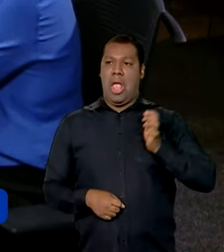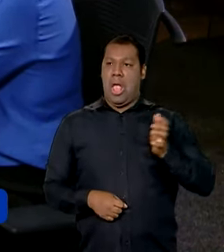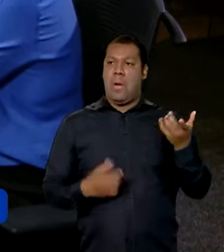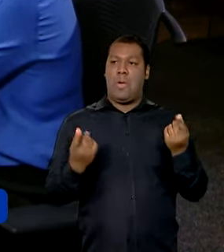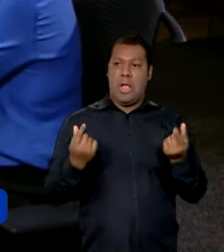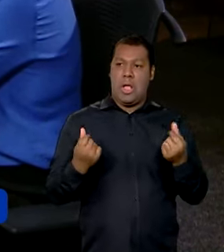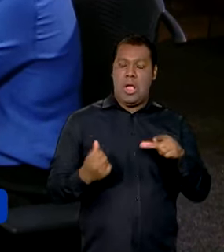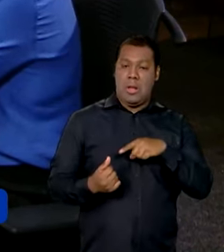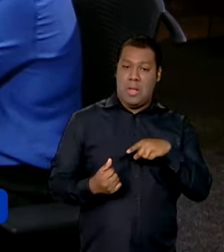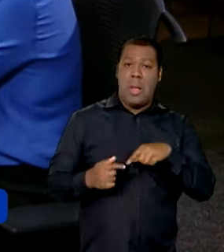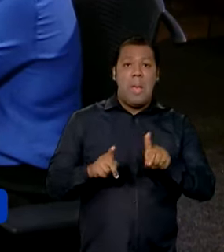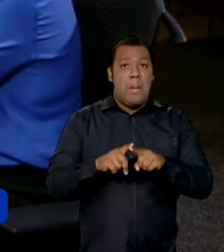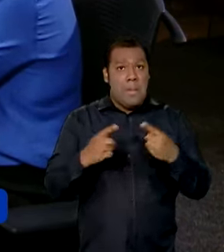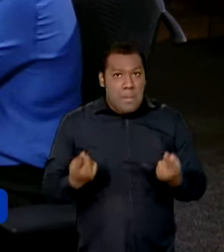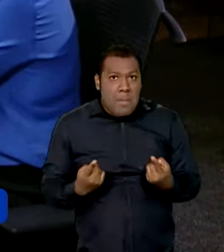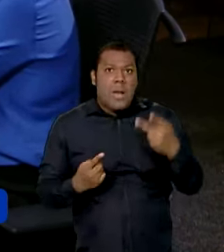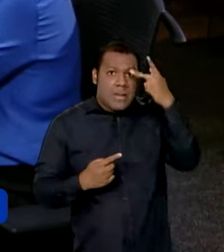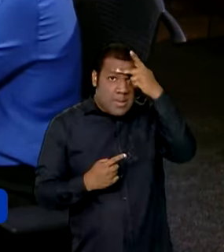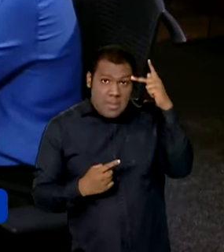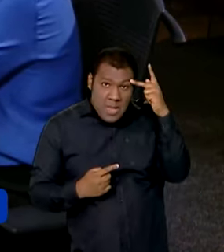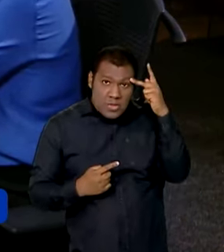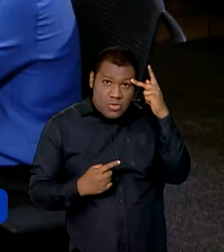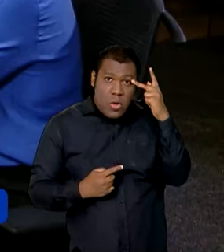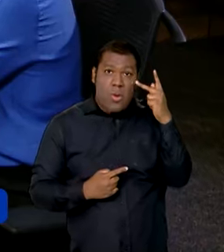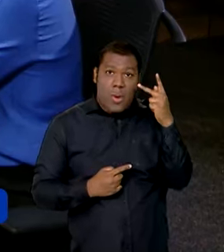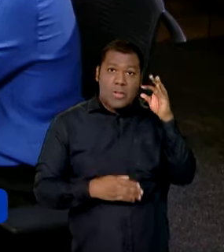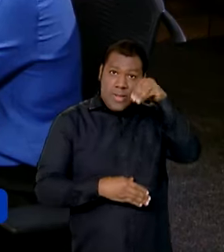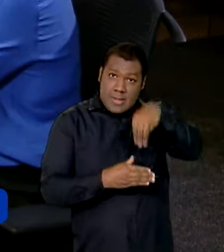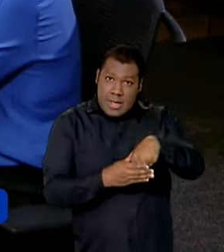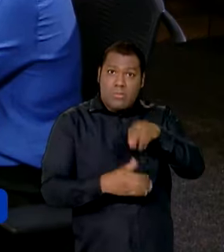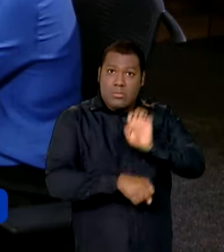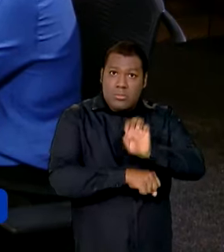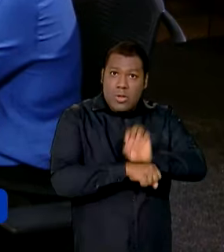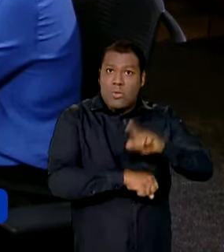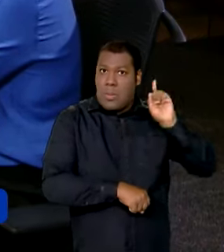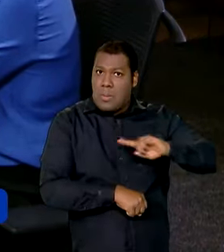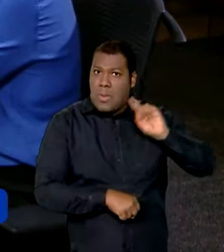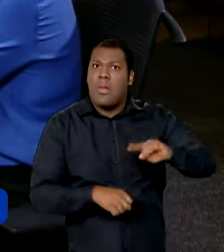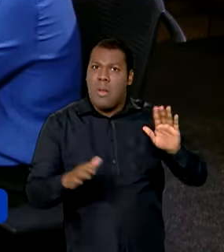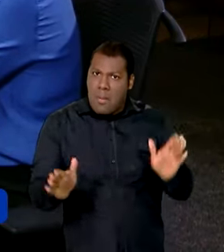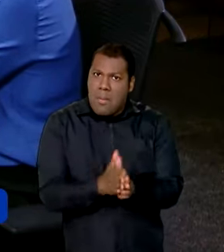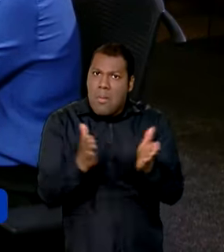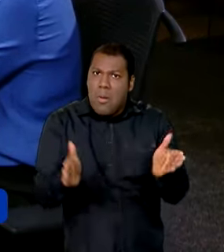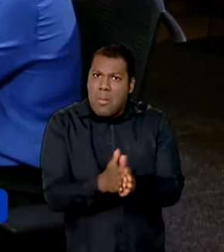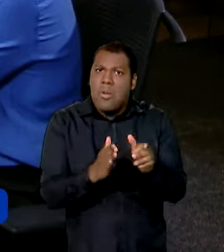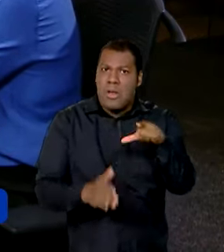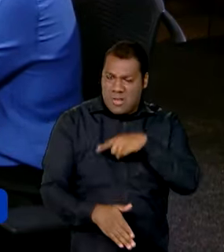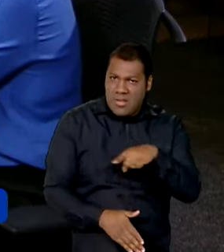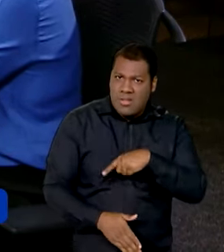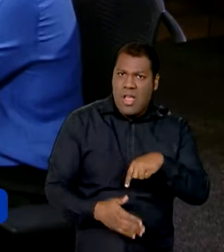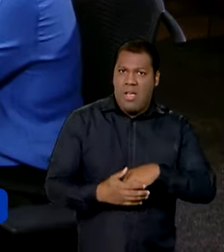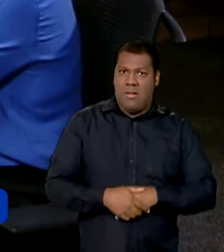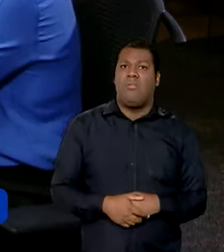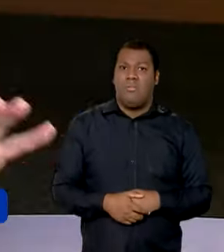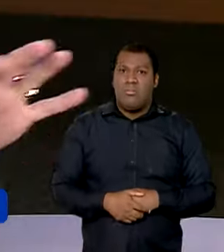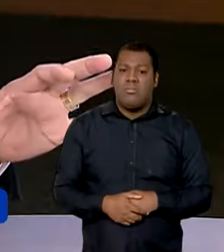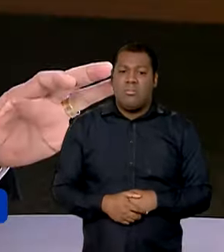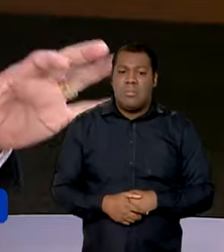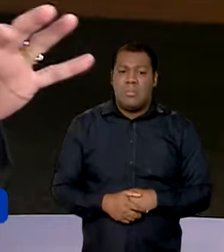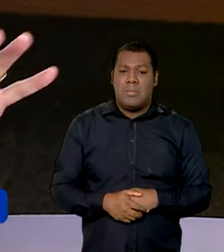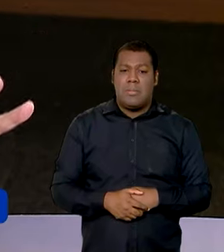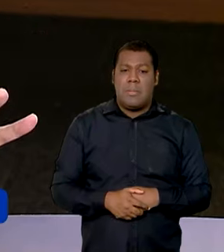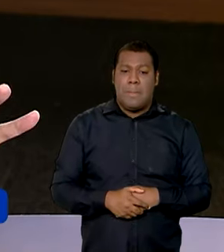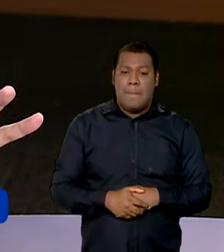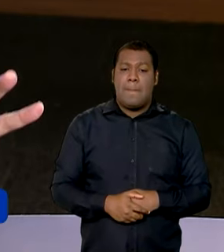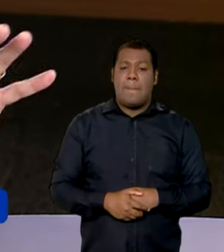tenham pessoa né com recorte vivendo com situações desafiadoras como é o caso do norte de Minas Gerais então